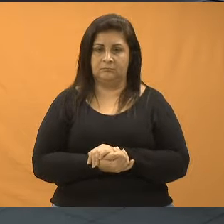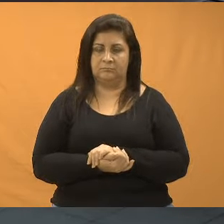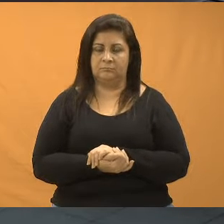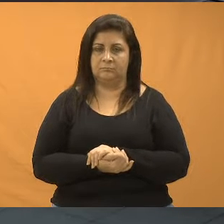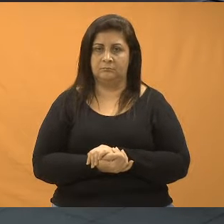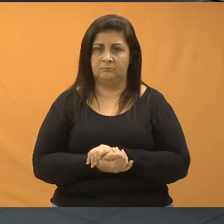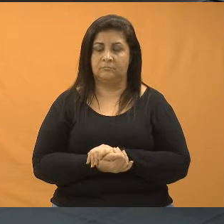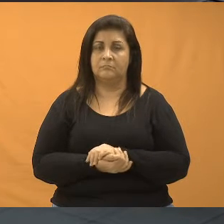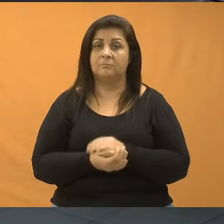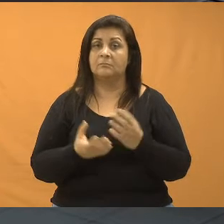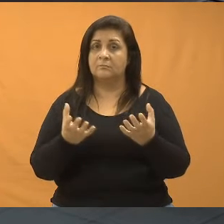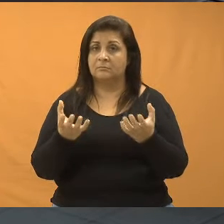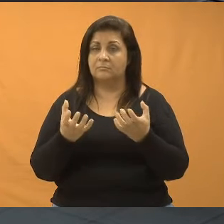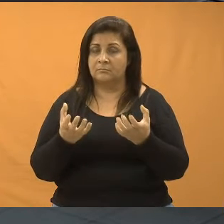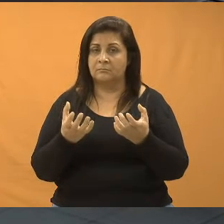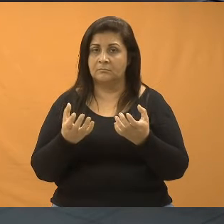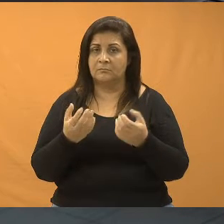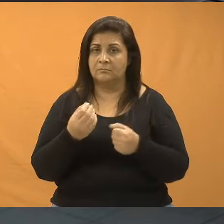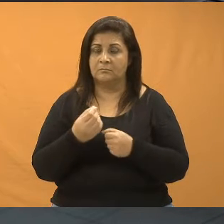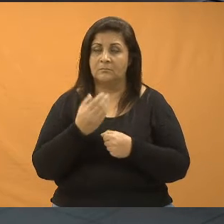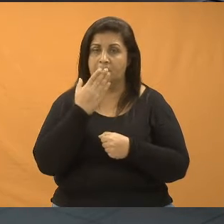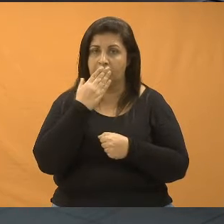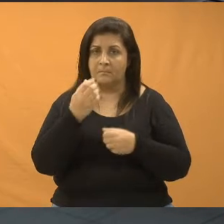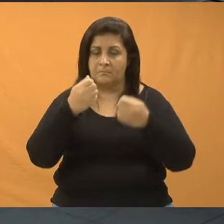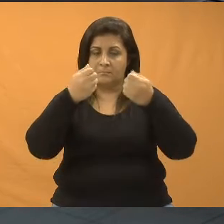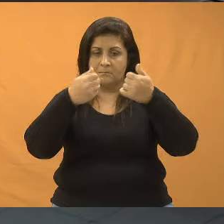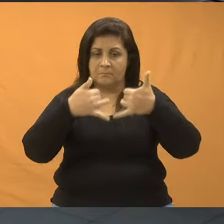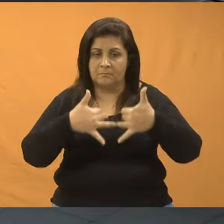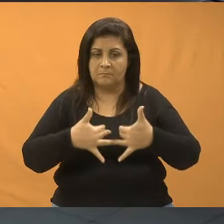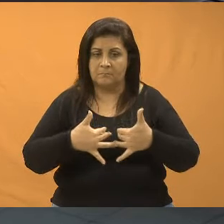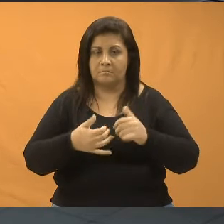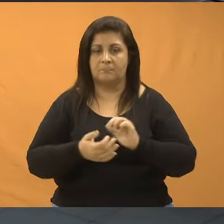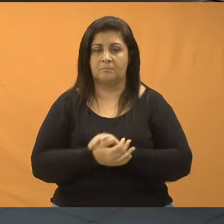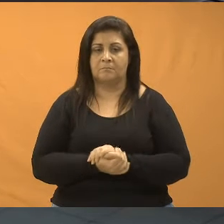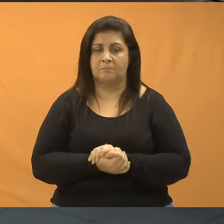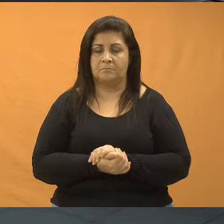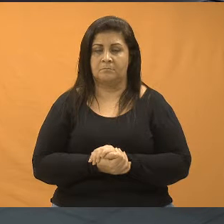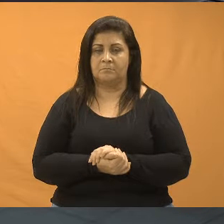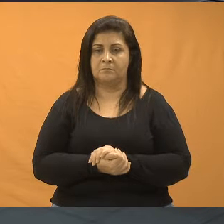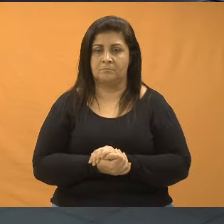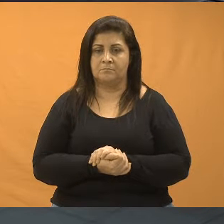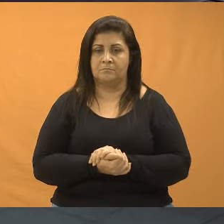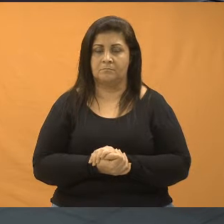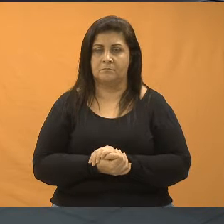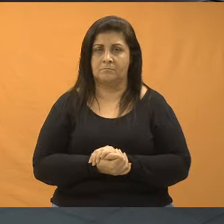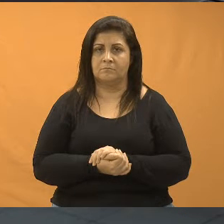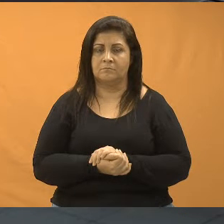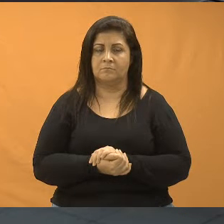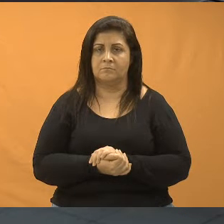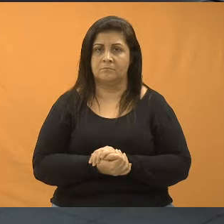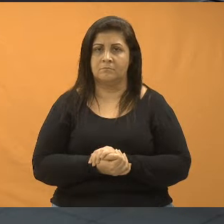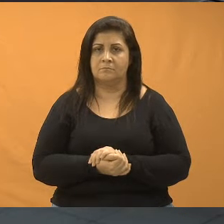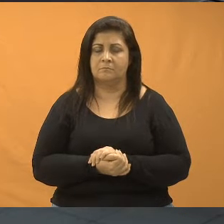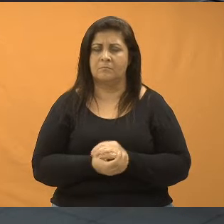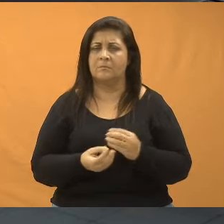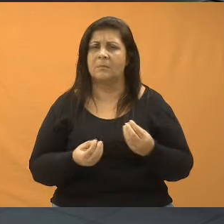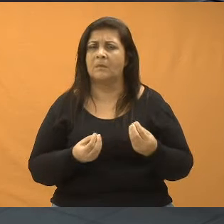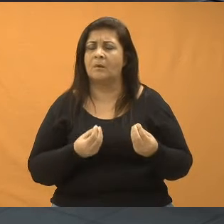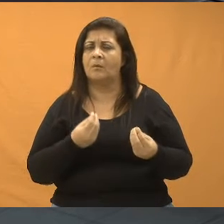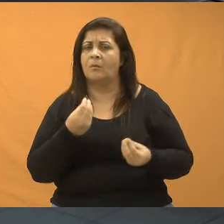Celso, eu queria que você ilustrasse para o pessoal, dando seguimento no andamento, que tipo